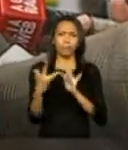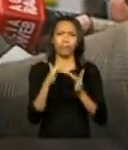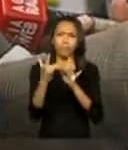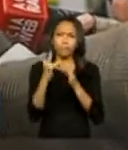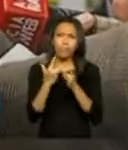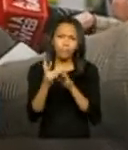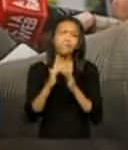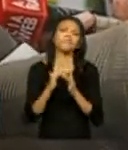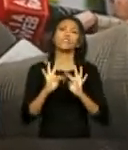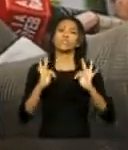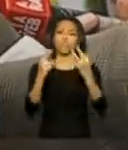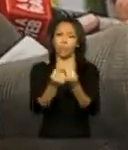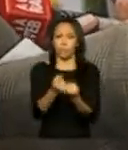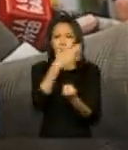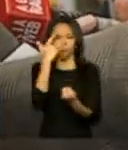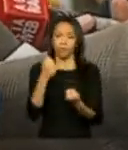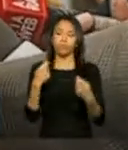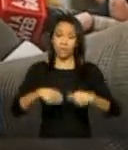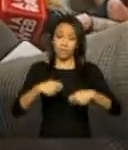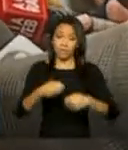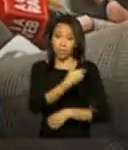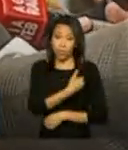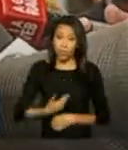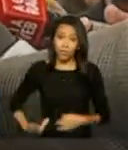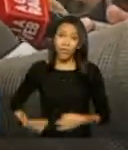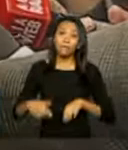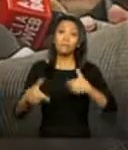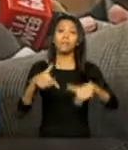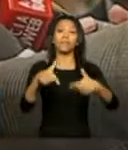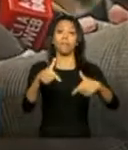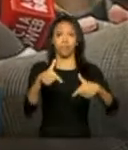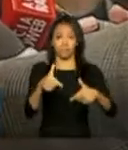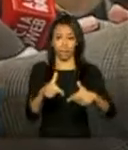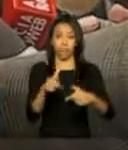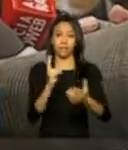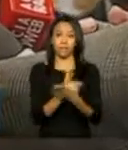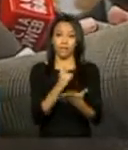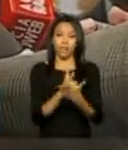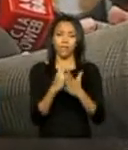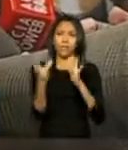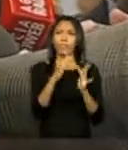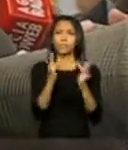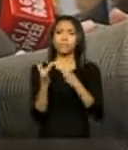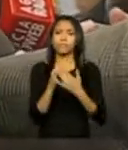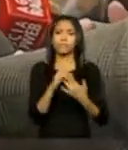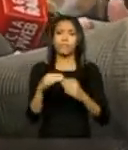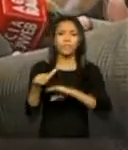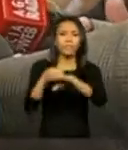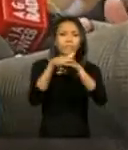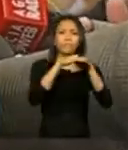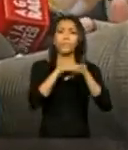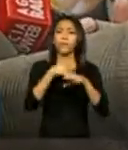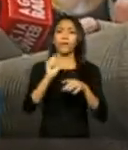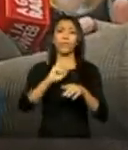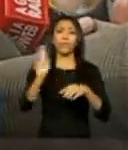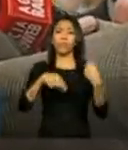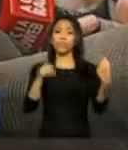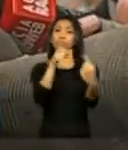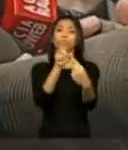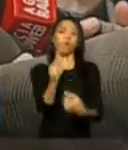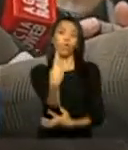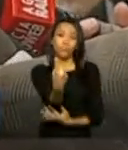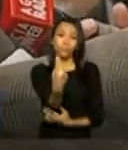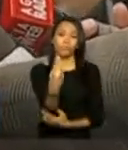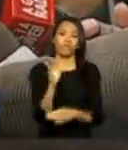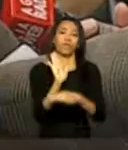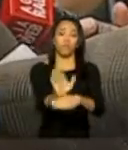acho que é isso que precisa. O poder público precisa cada vez mais trabalhar sintonizadamente, tendo em vista os objetivos comuns, que é facilitar a vida